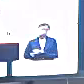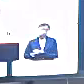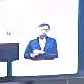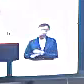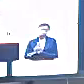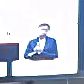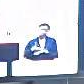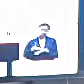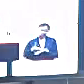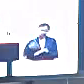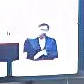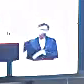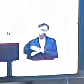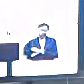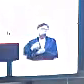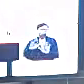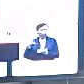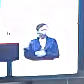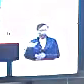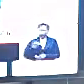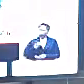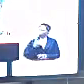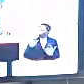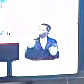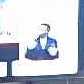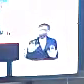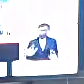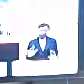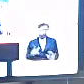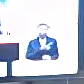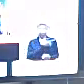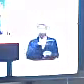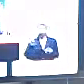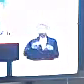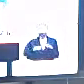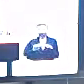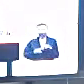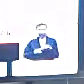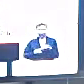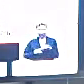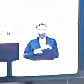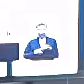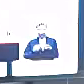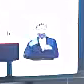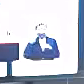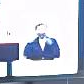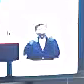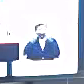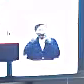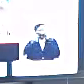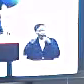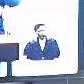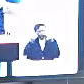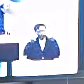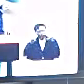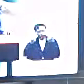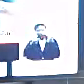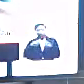então assim não foi formado isso para nós lá uma outra coisa também que eu fico preocupado dentro